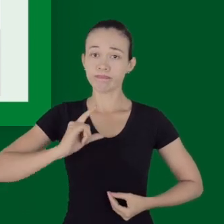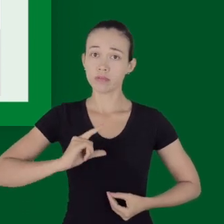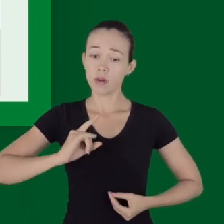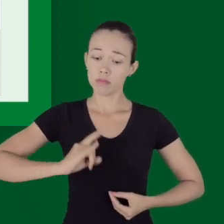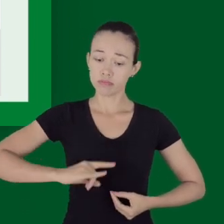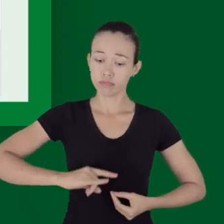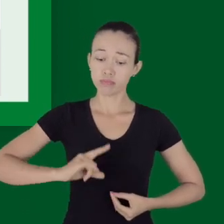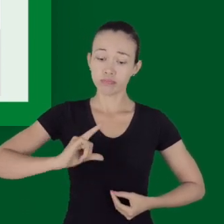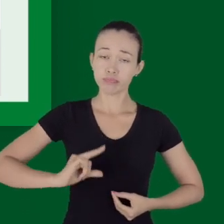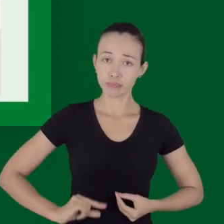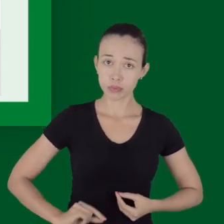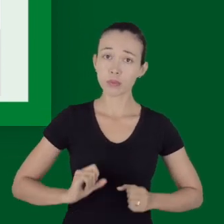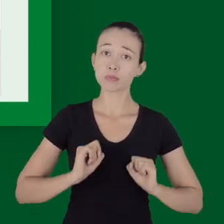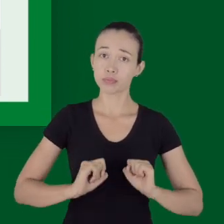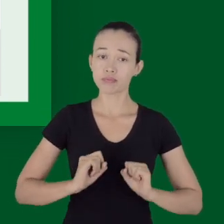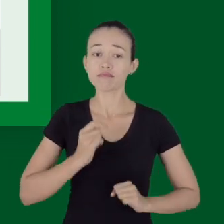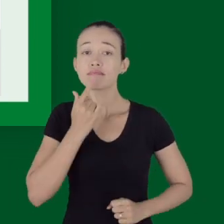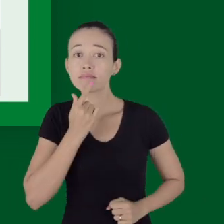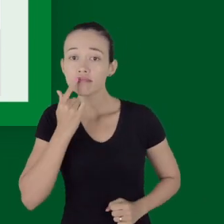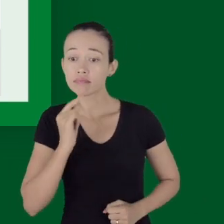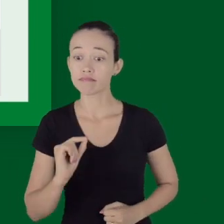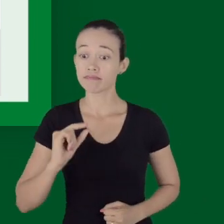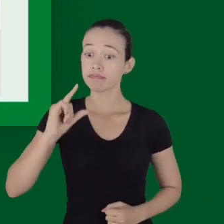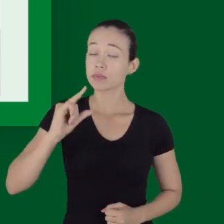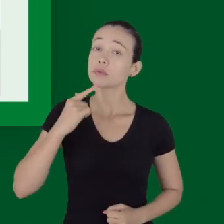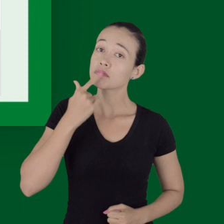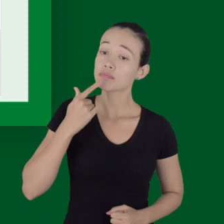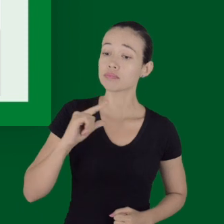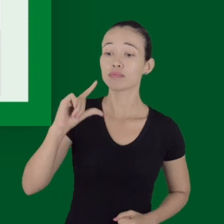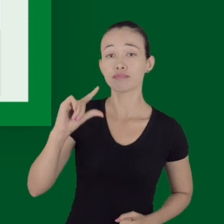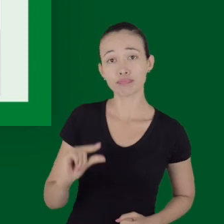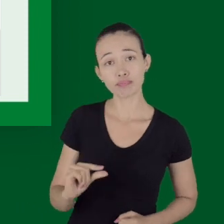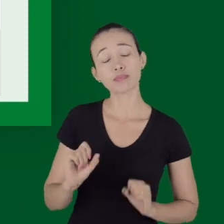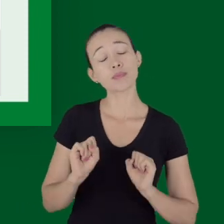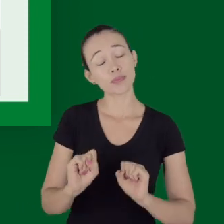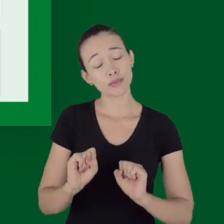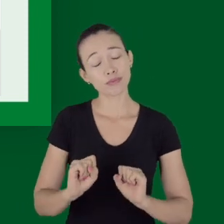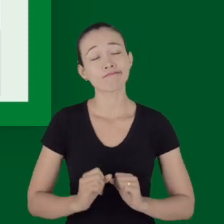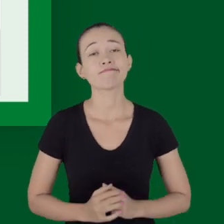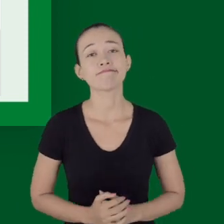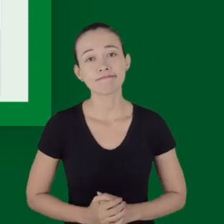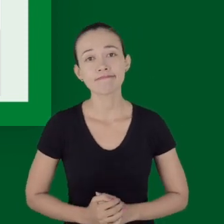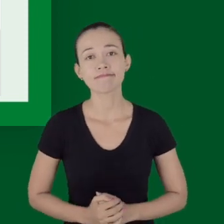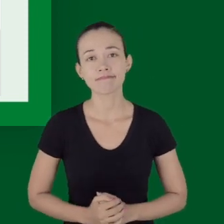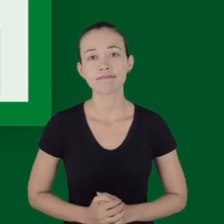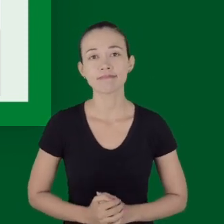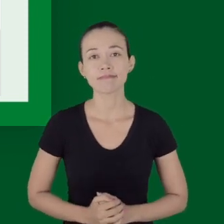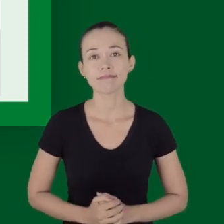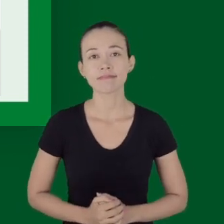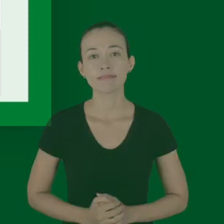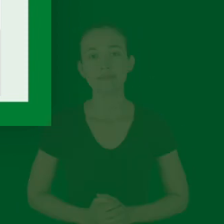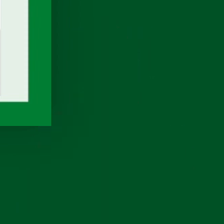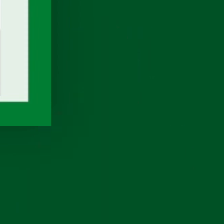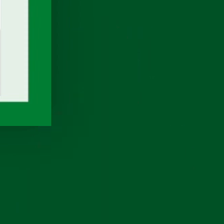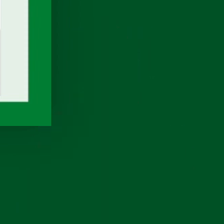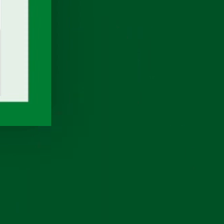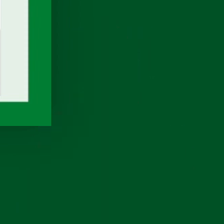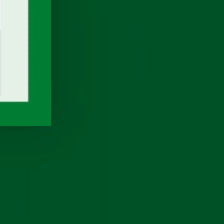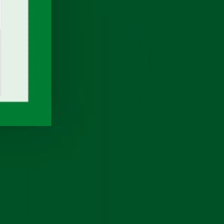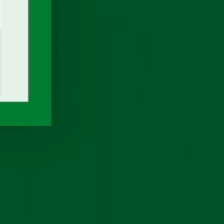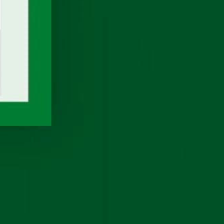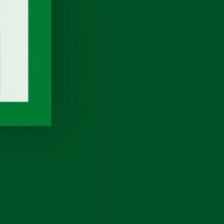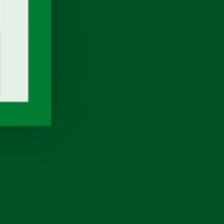levando à hiperglicemia, que é a glicose alta no sangue, ou à hipoglicemia, que seria a glicose baixa no